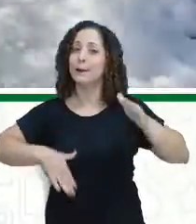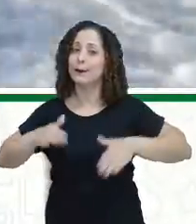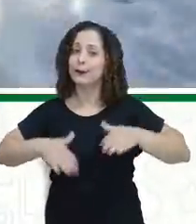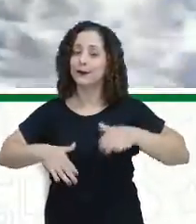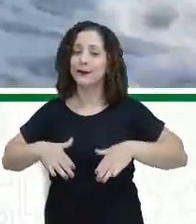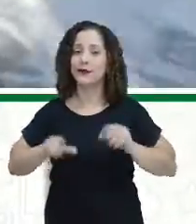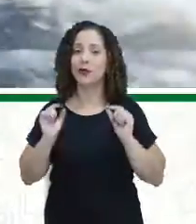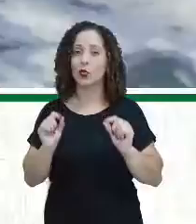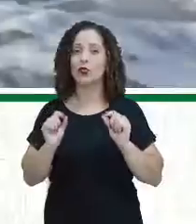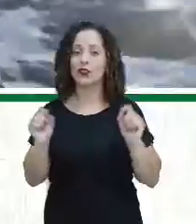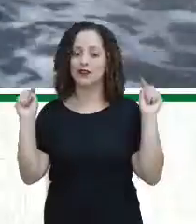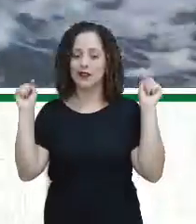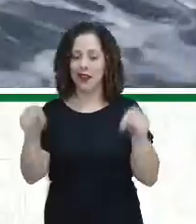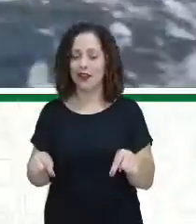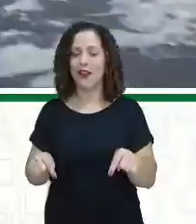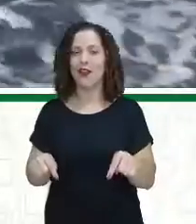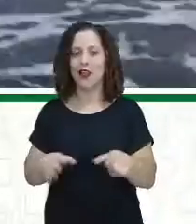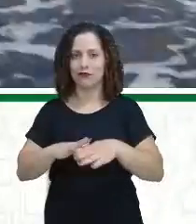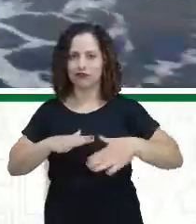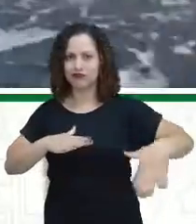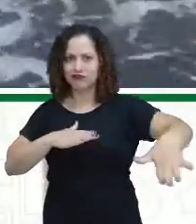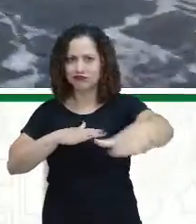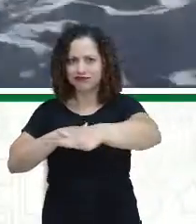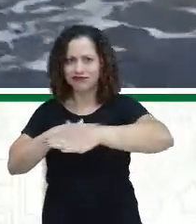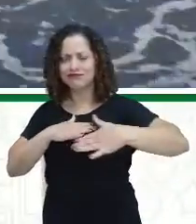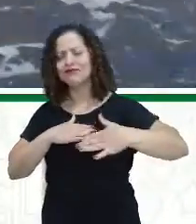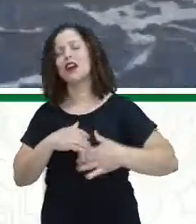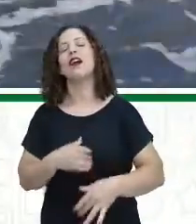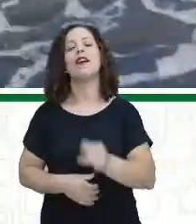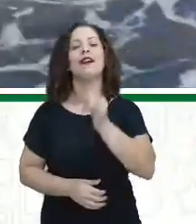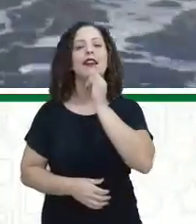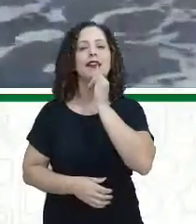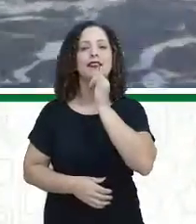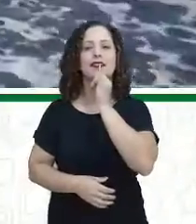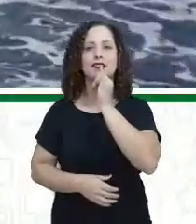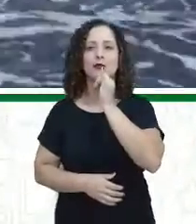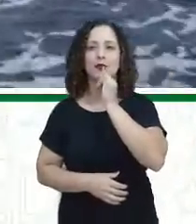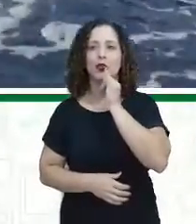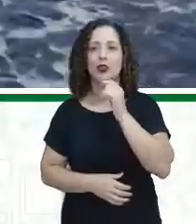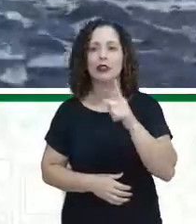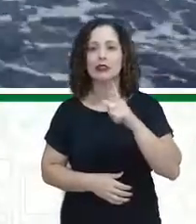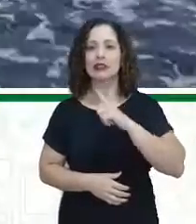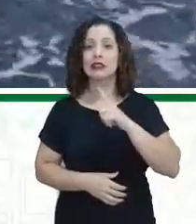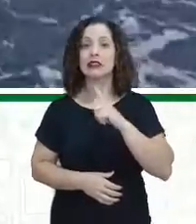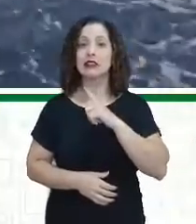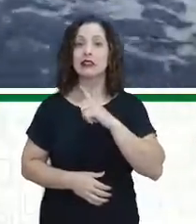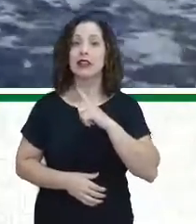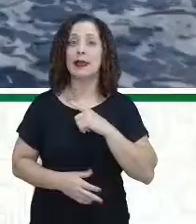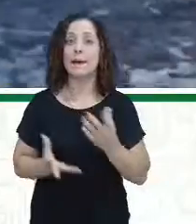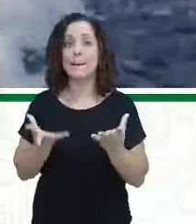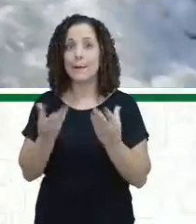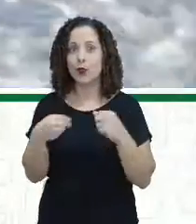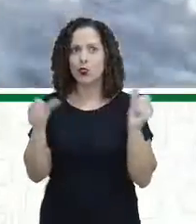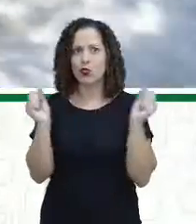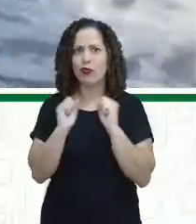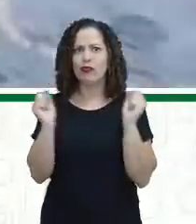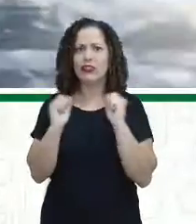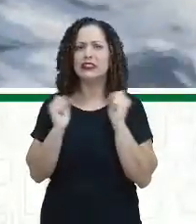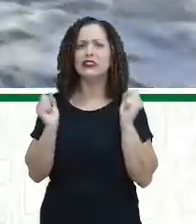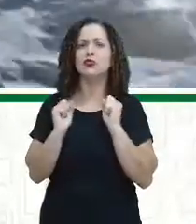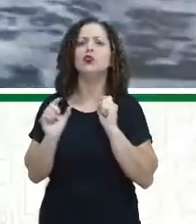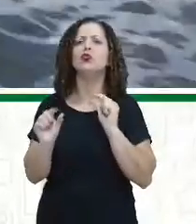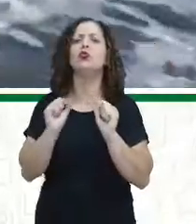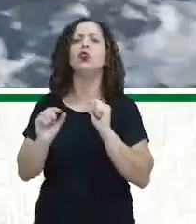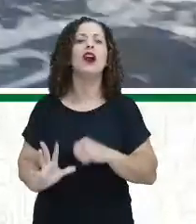for colocada no meio ambiente. Por exemplo, se houver uma exposição muito grande ao frio, o que é que